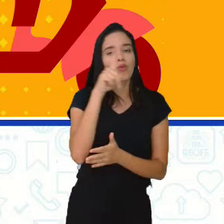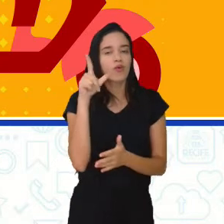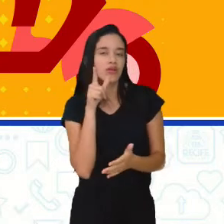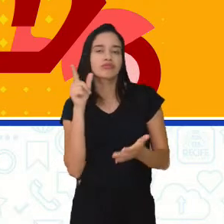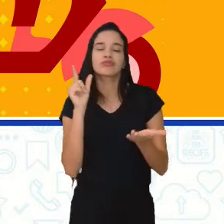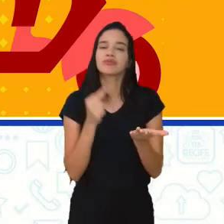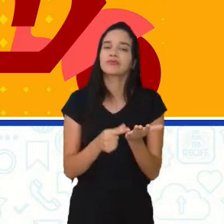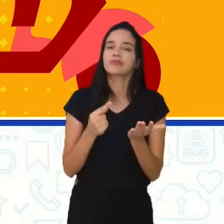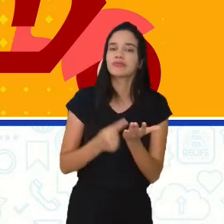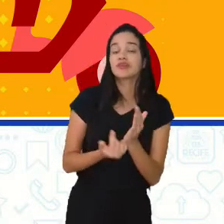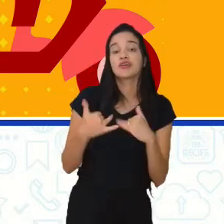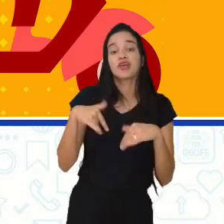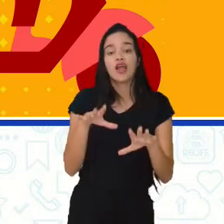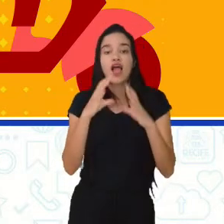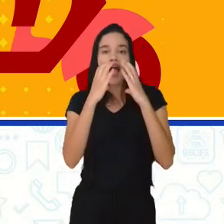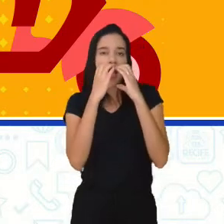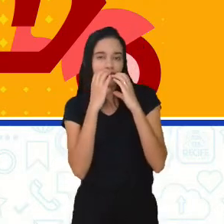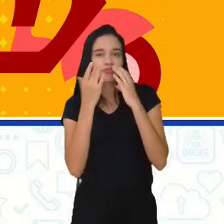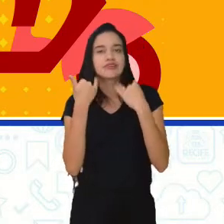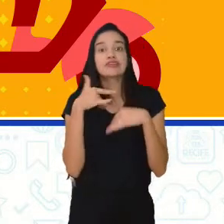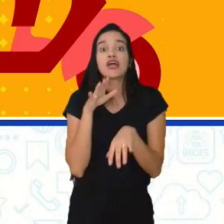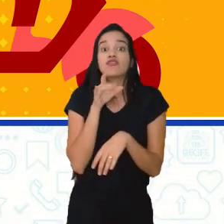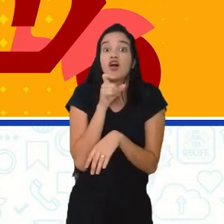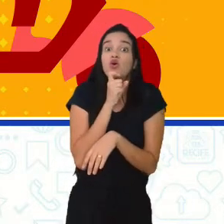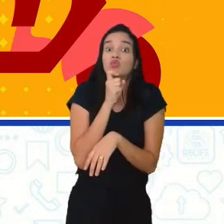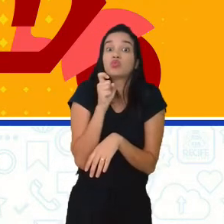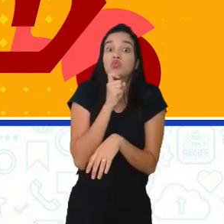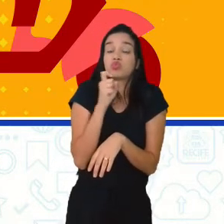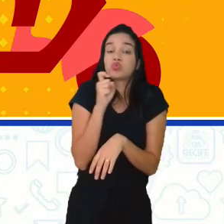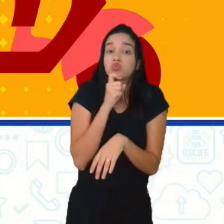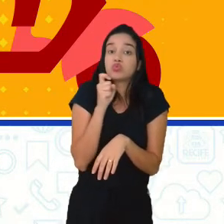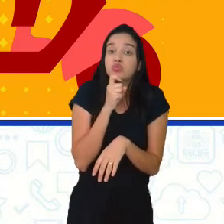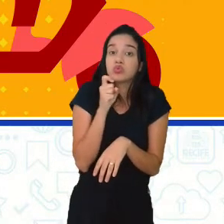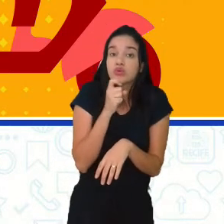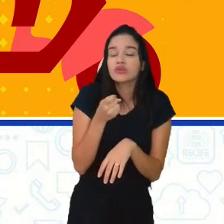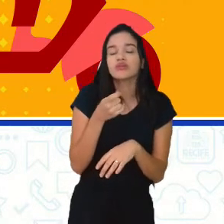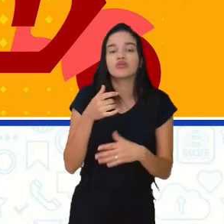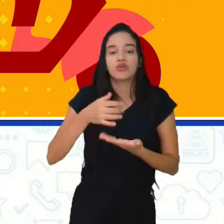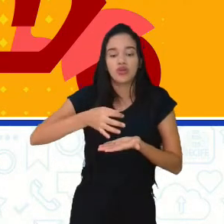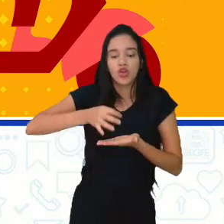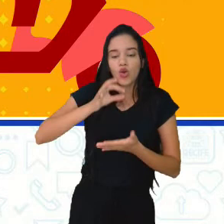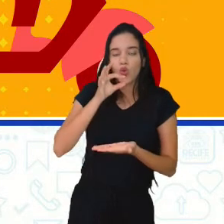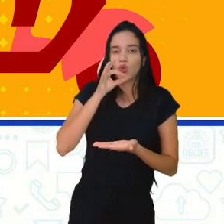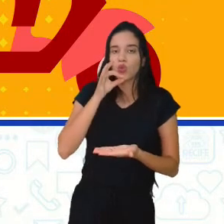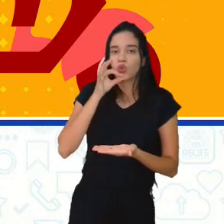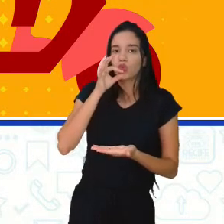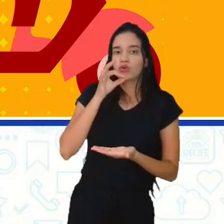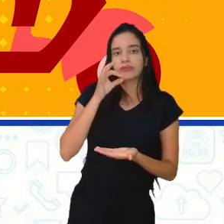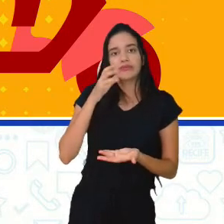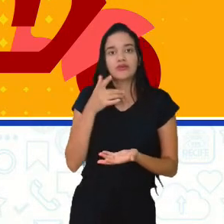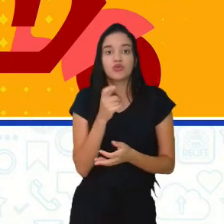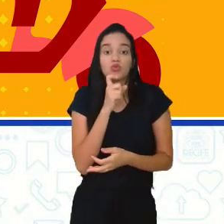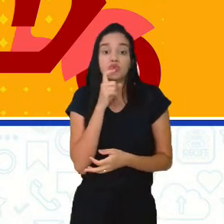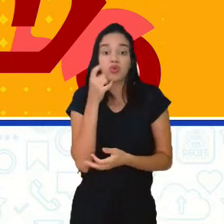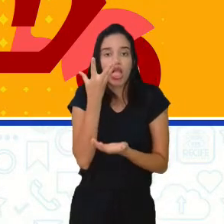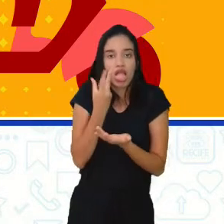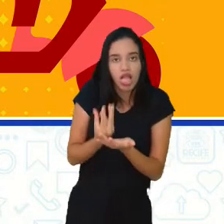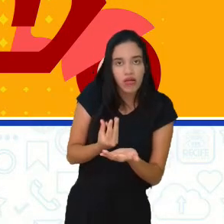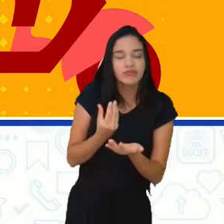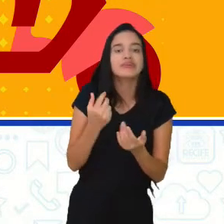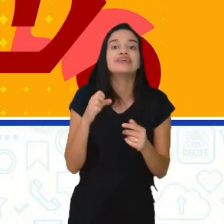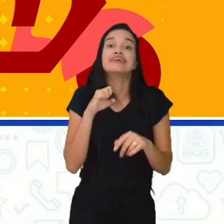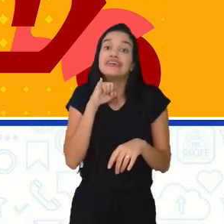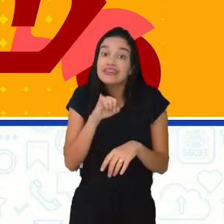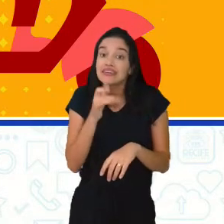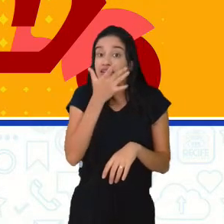aplicativo. O sanduíche estava frio e o milkshake derretido. O que deu errado? Seu